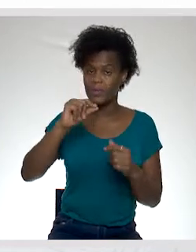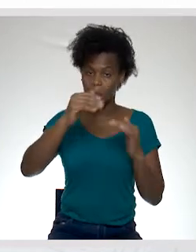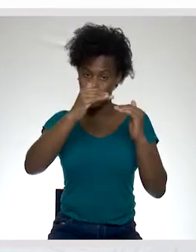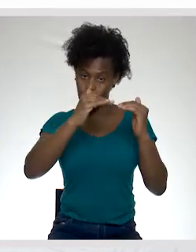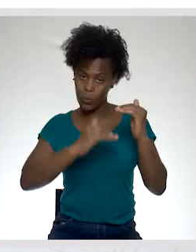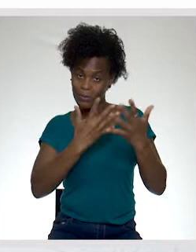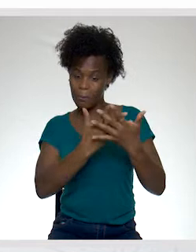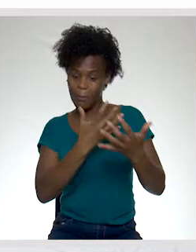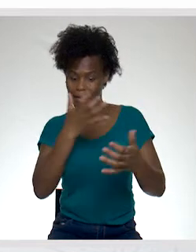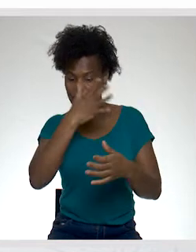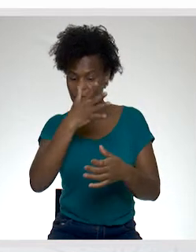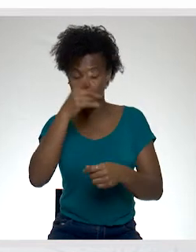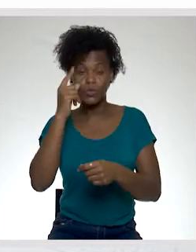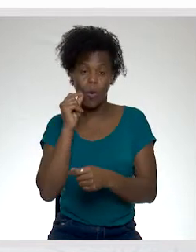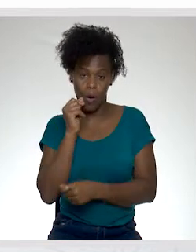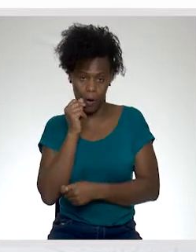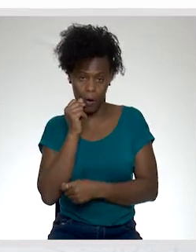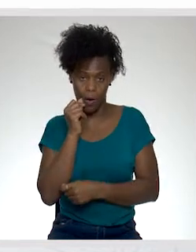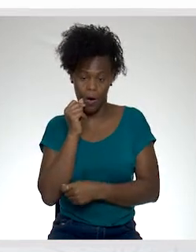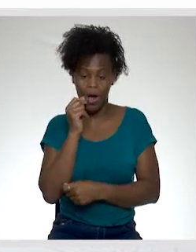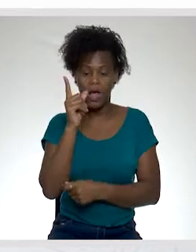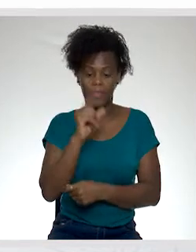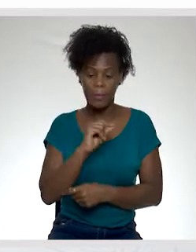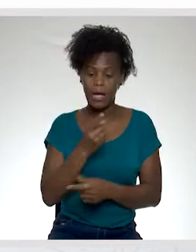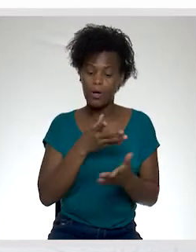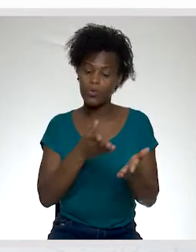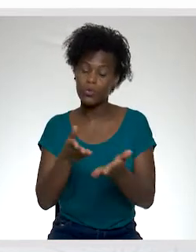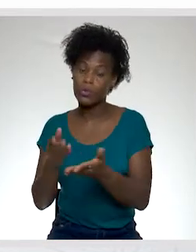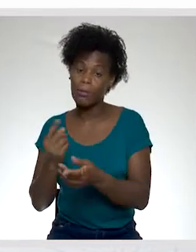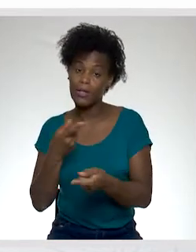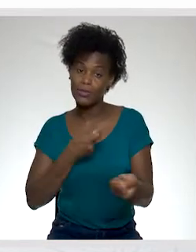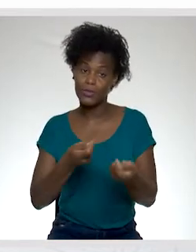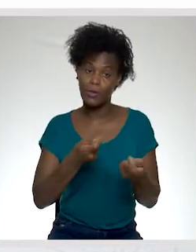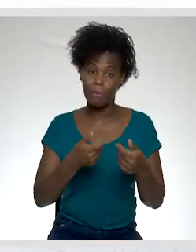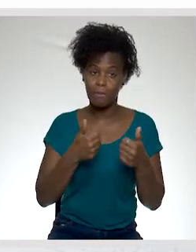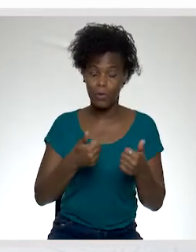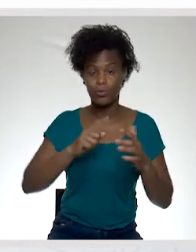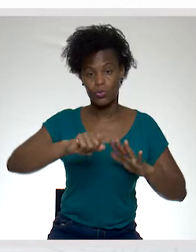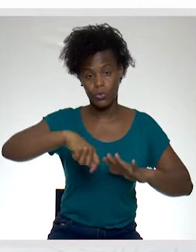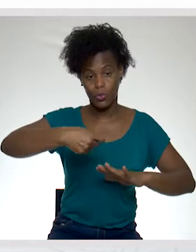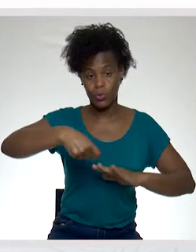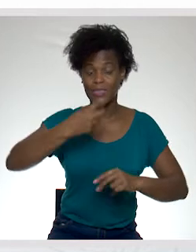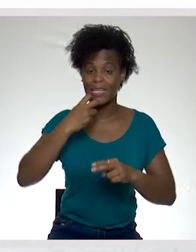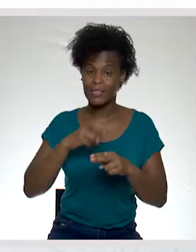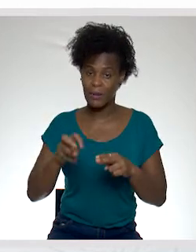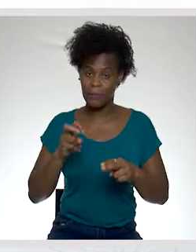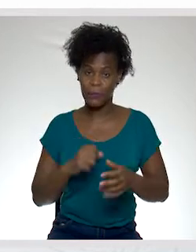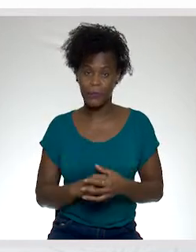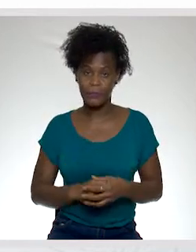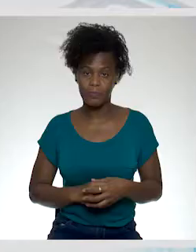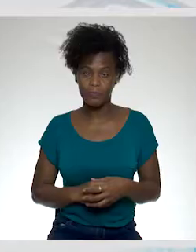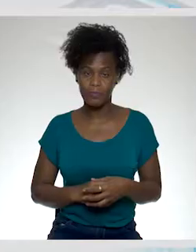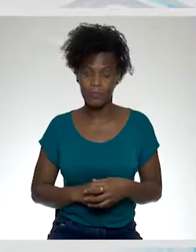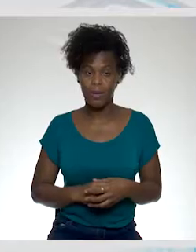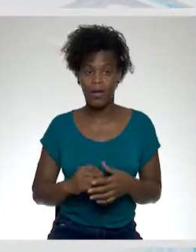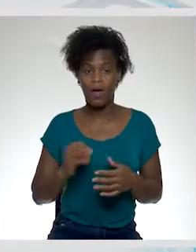dos impactos das atividades humanas e na contribuição para uma boa gestão dos recursos energéticos.